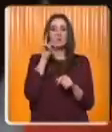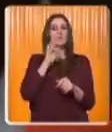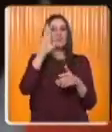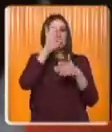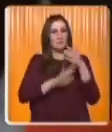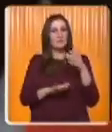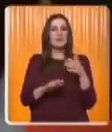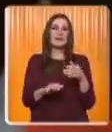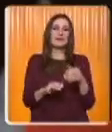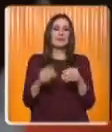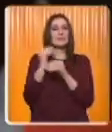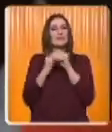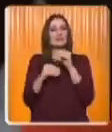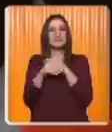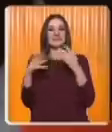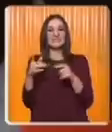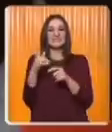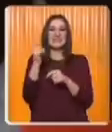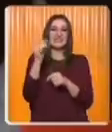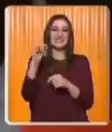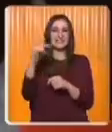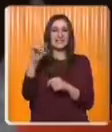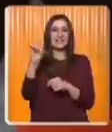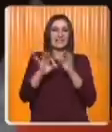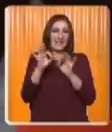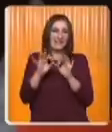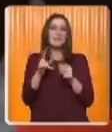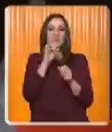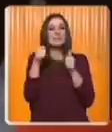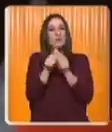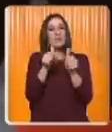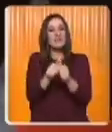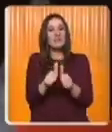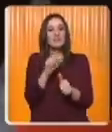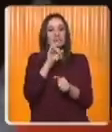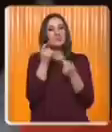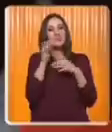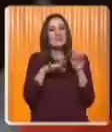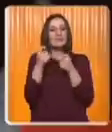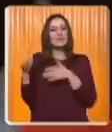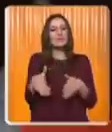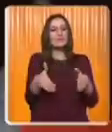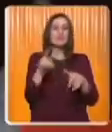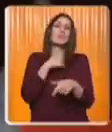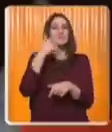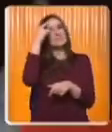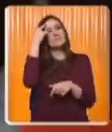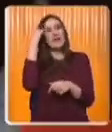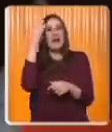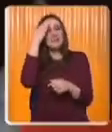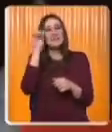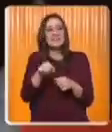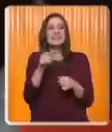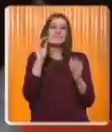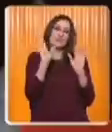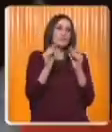colega, um beijinho para ela, a Estrela, está a tratar sim. Disso. E nós podemos acompanhá-la, podemos também fazer um bocadinho do percurso? Eu penso que sim. Pronto. É uma